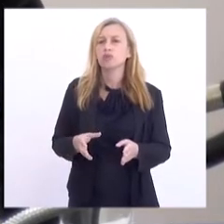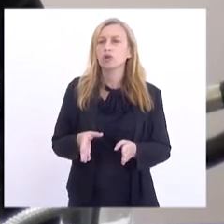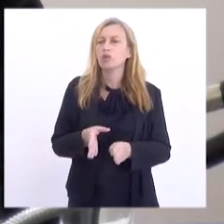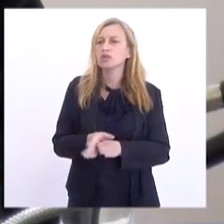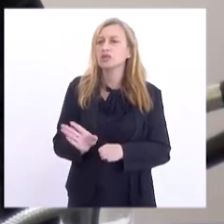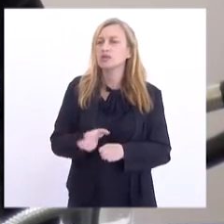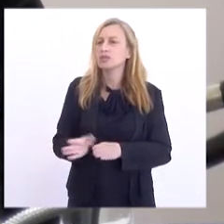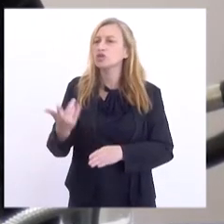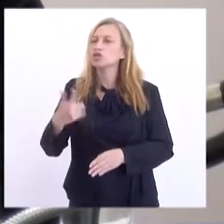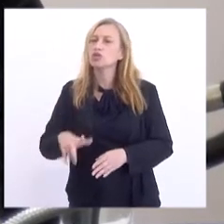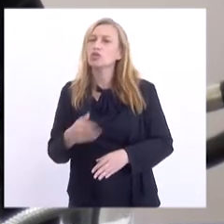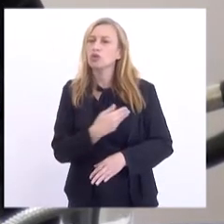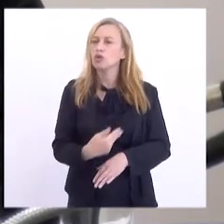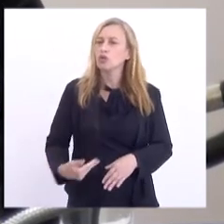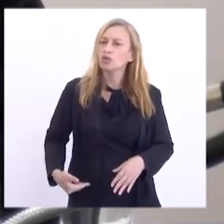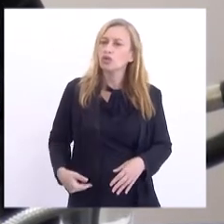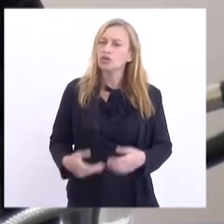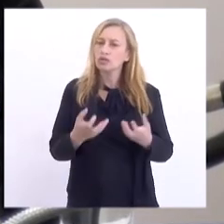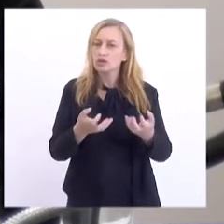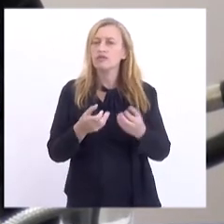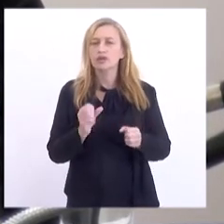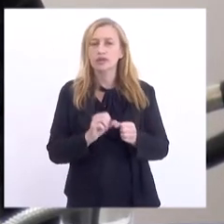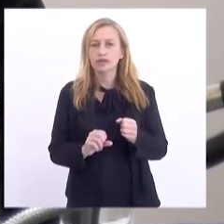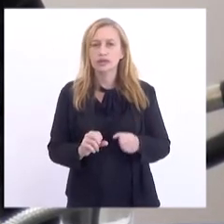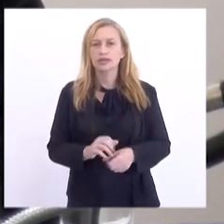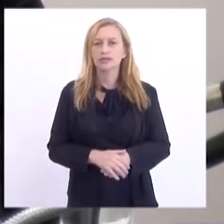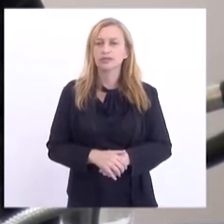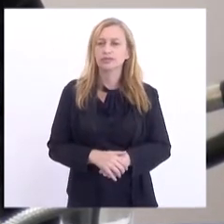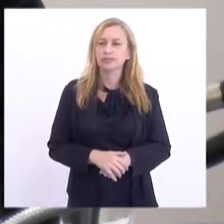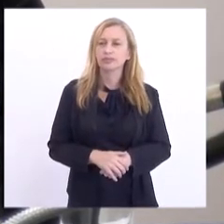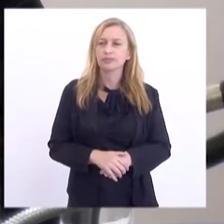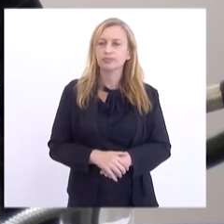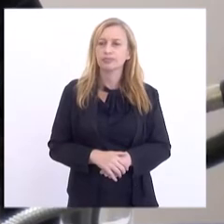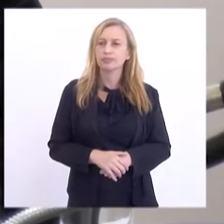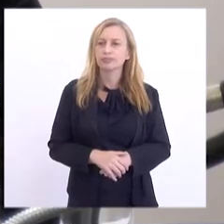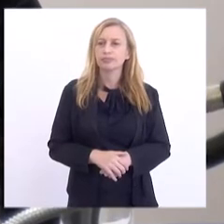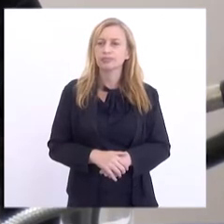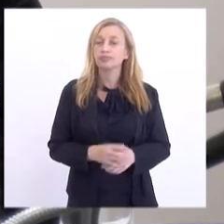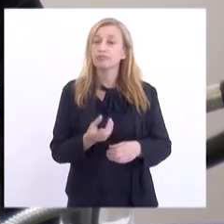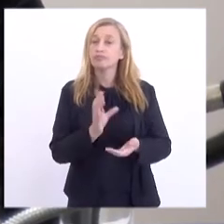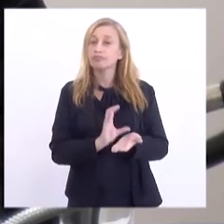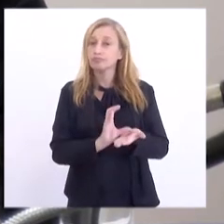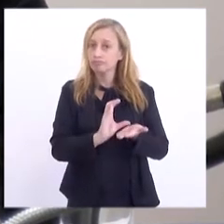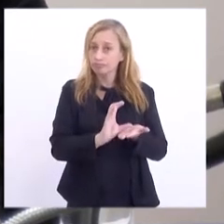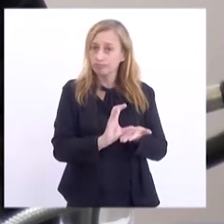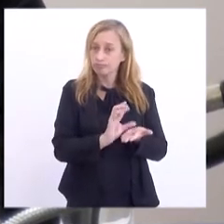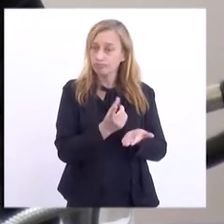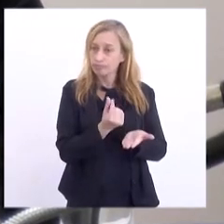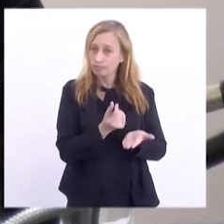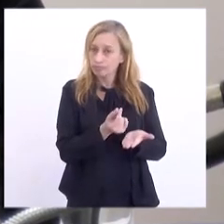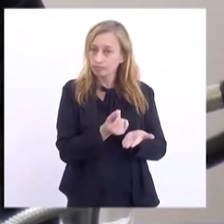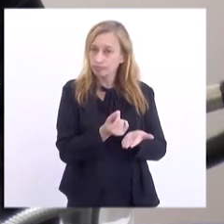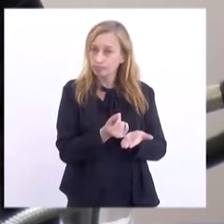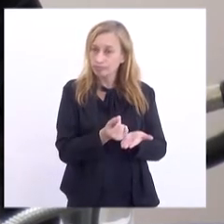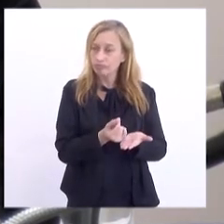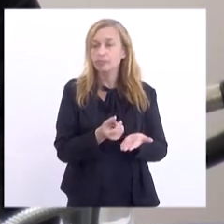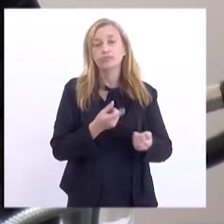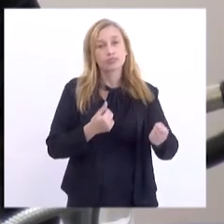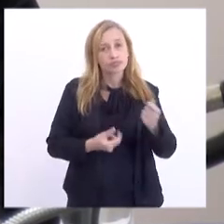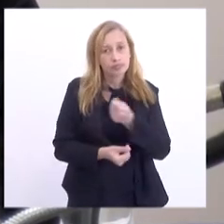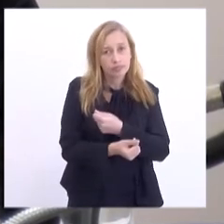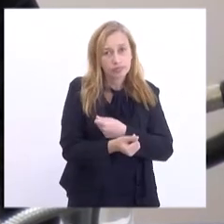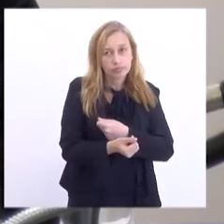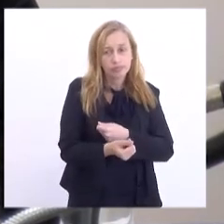que o governo pretende fazer em função dos recursos previstos para investimentos